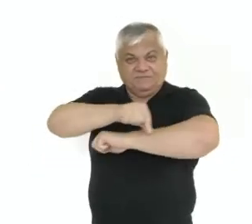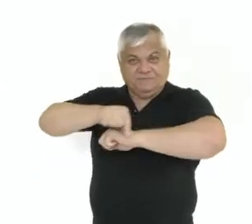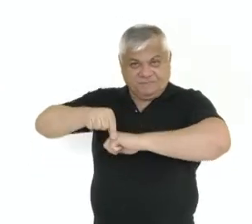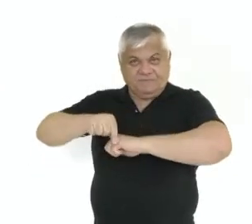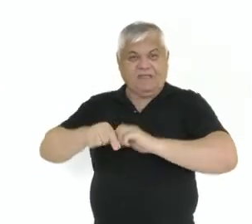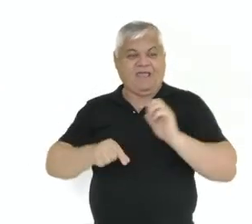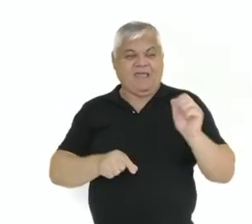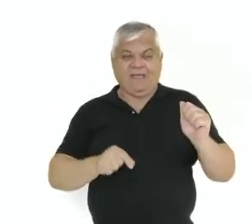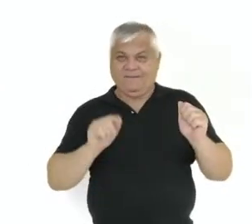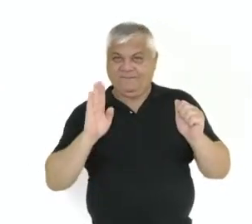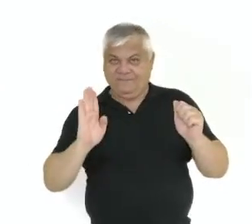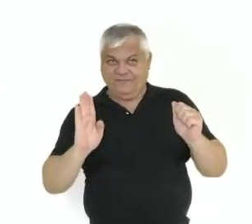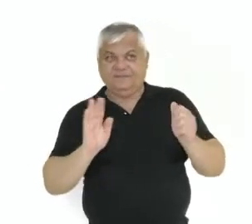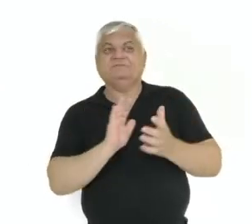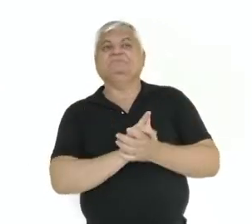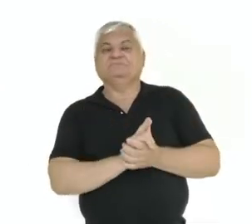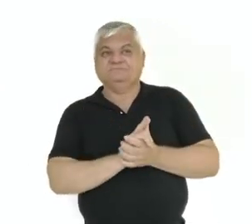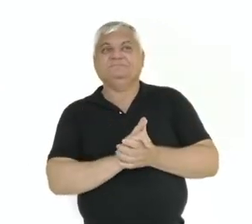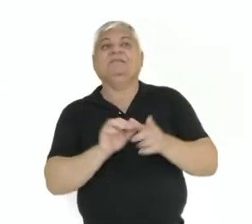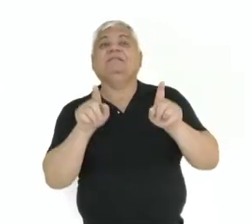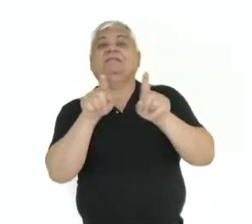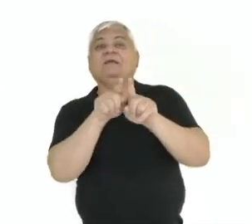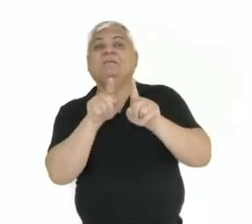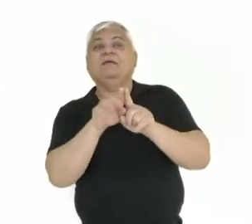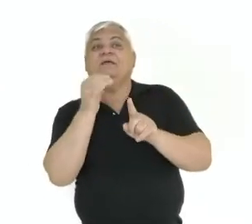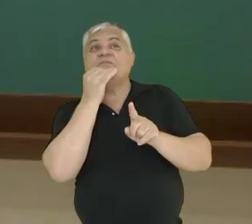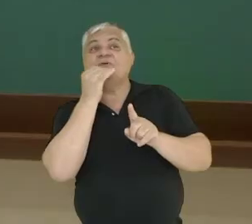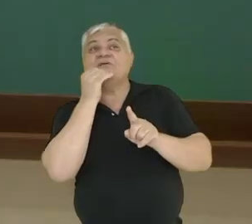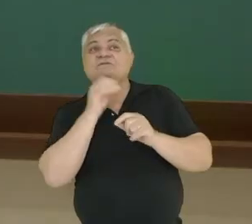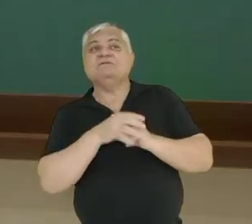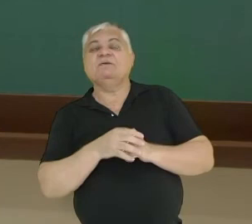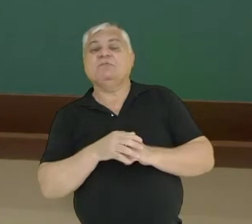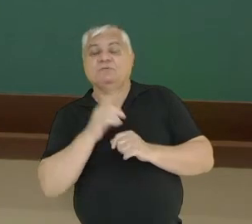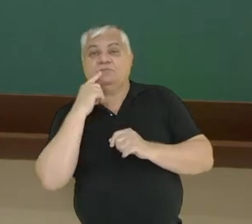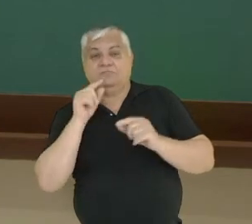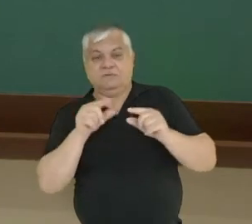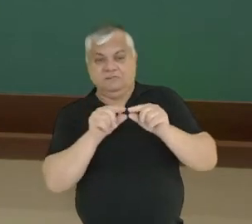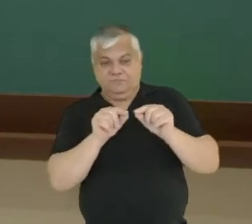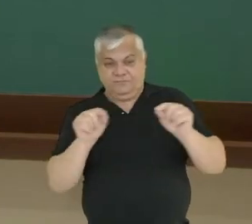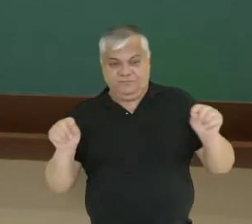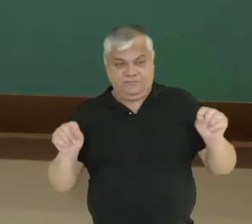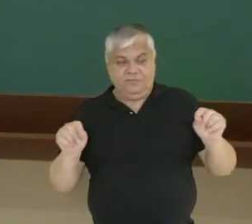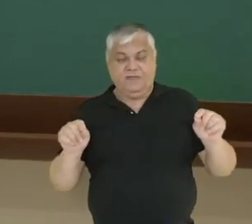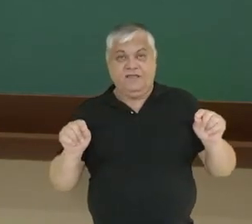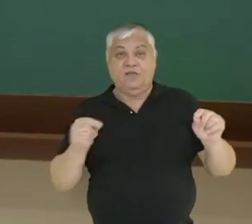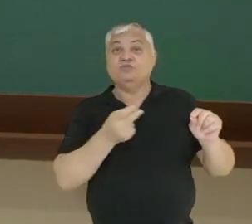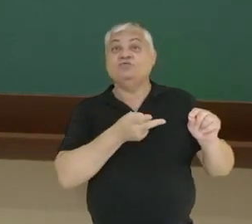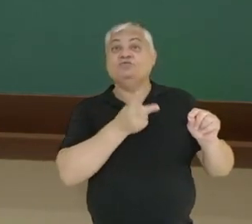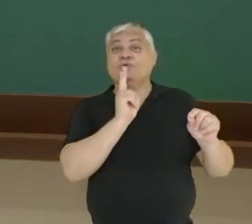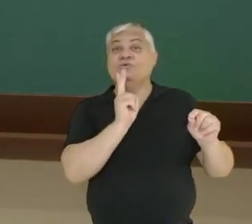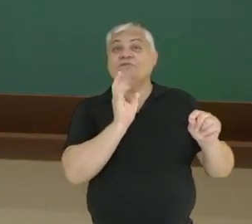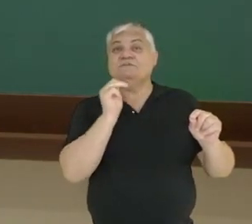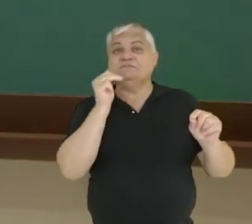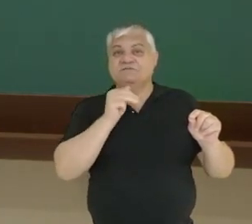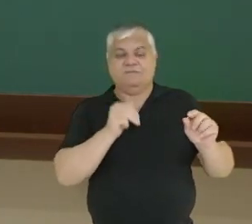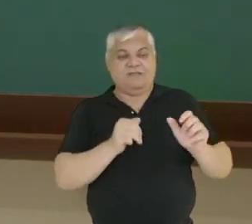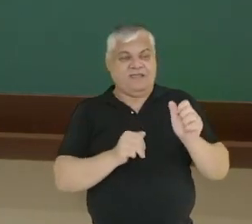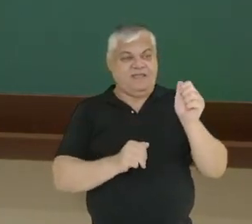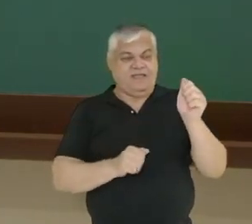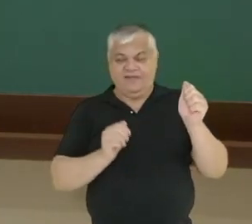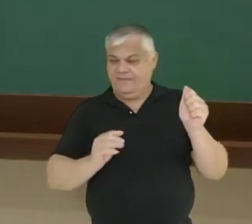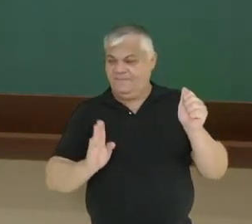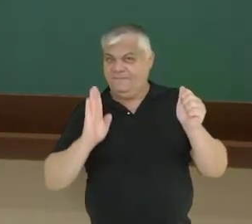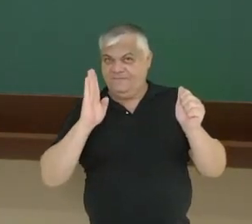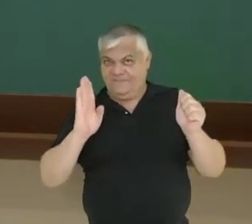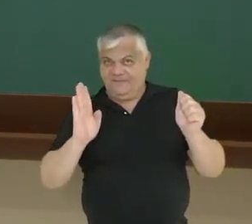segmento AB correspondente à medida de um dos lados do triângulo. Então, para você determinar